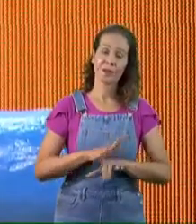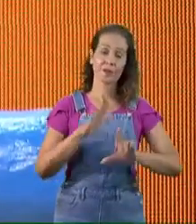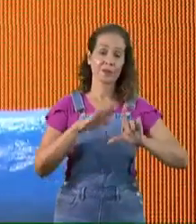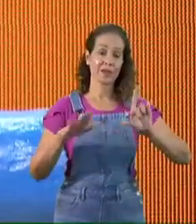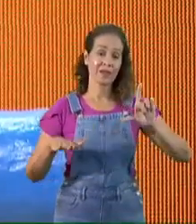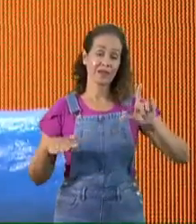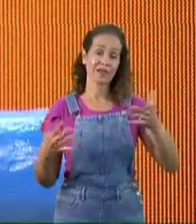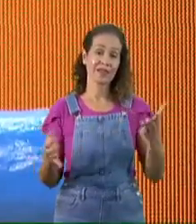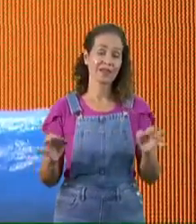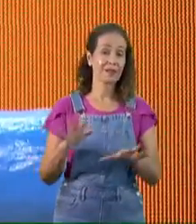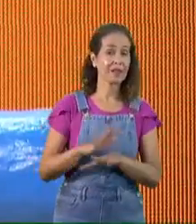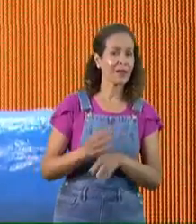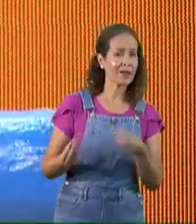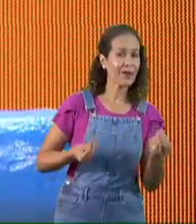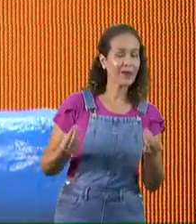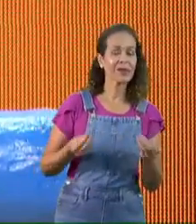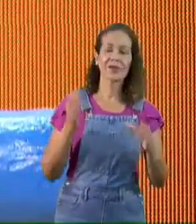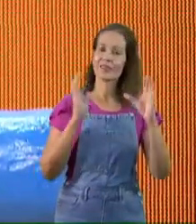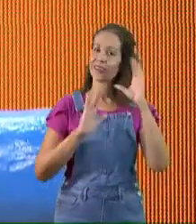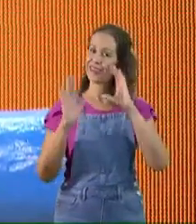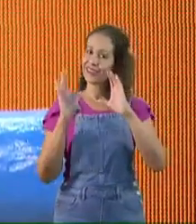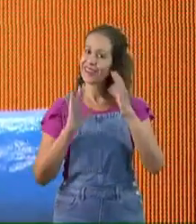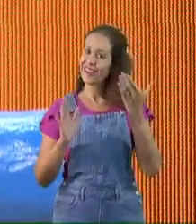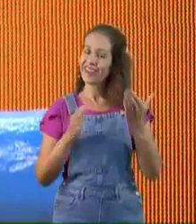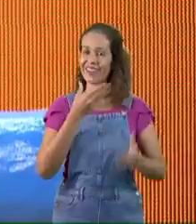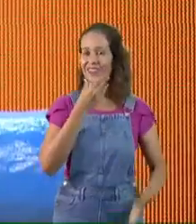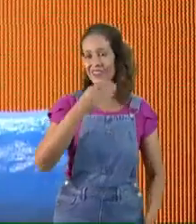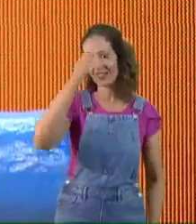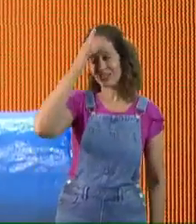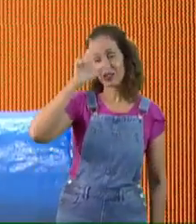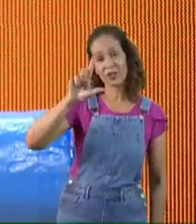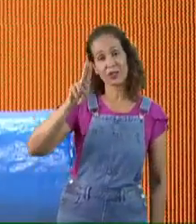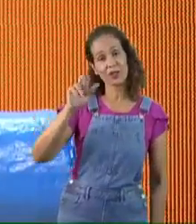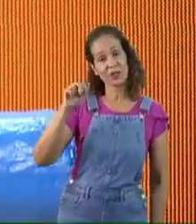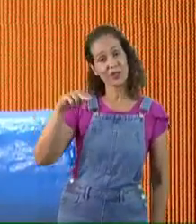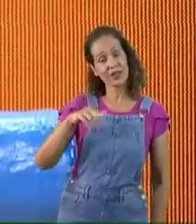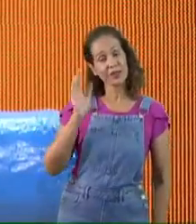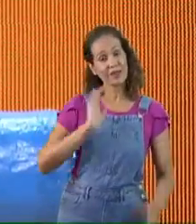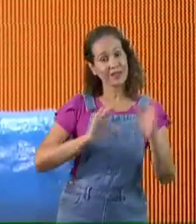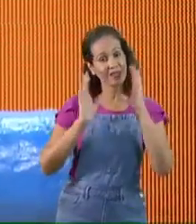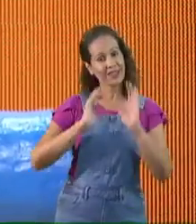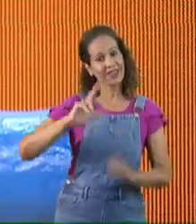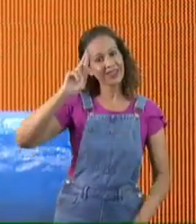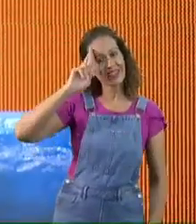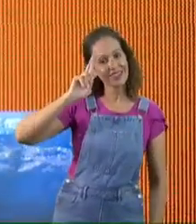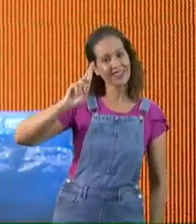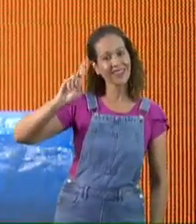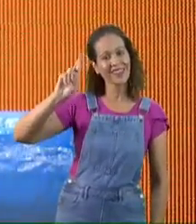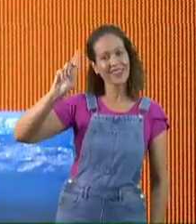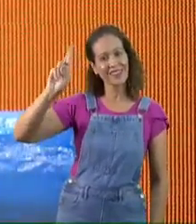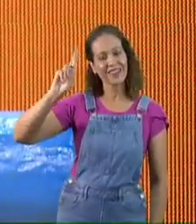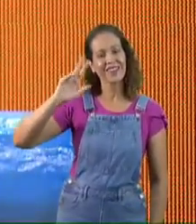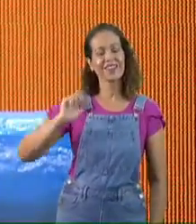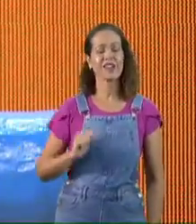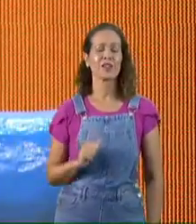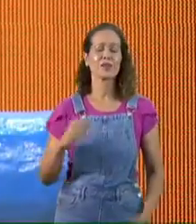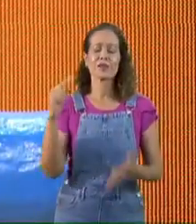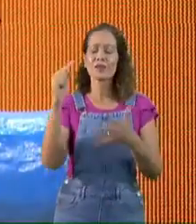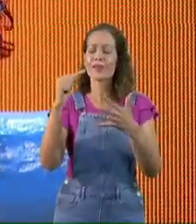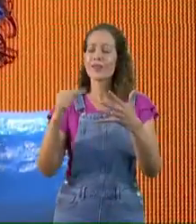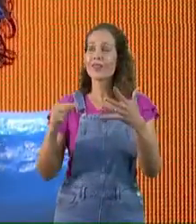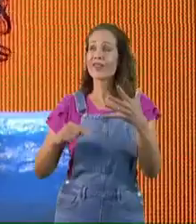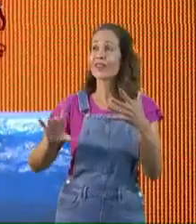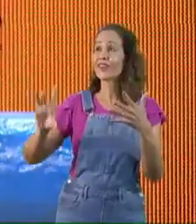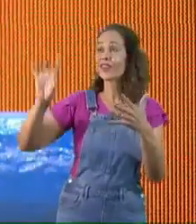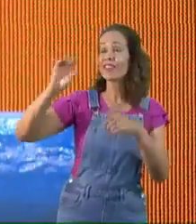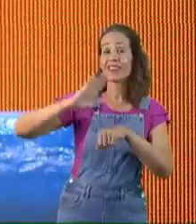nós vamos encerrar cantando, viu, tia Luan? Vamos cantar ao Senhor. Vamos cantar ao Senhor por tudo aquilo que o Senhor